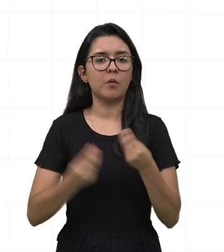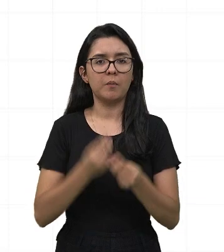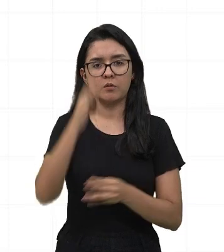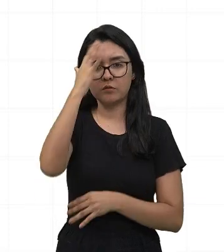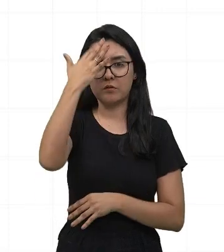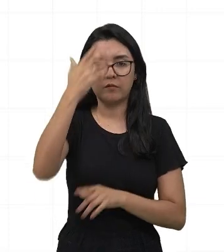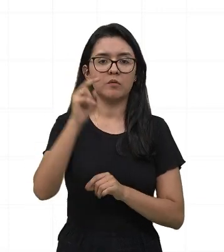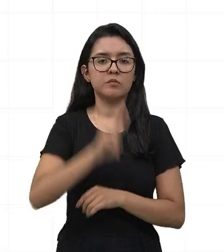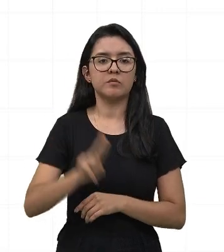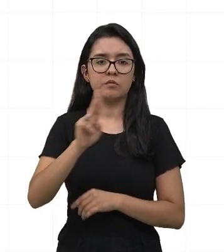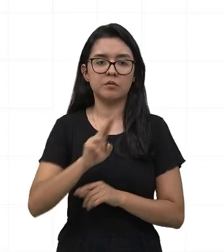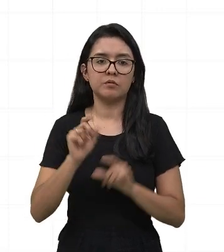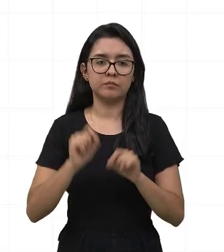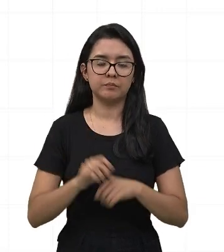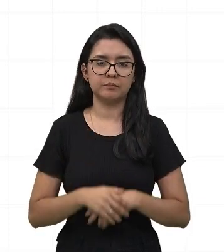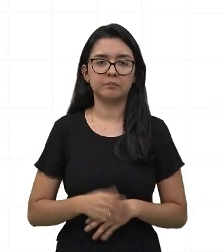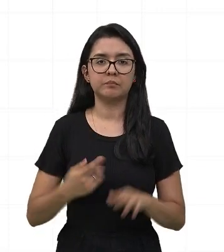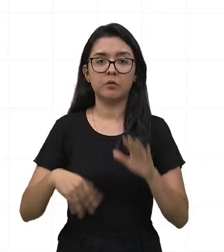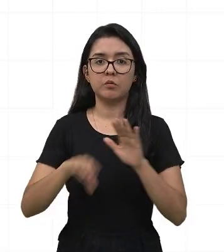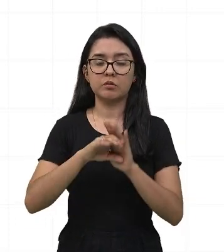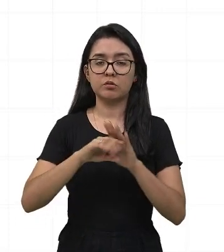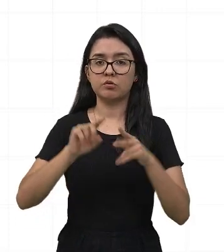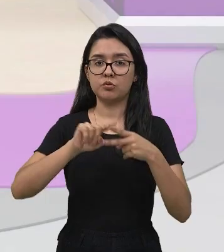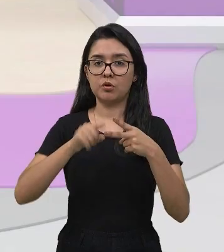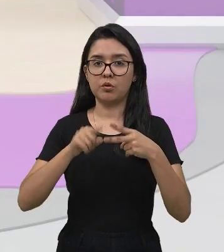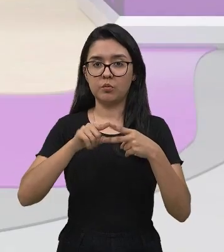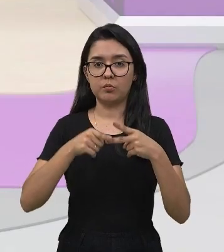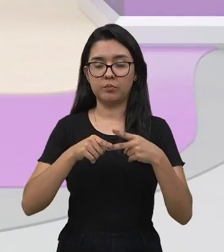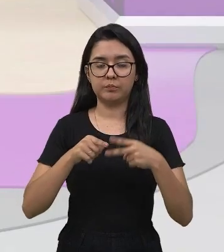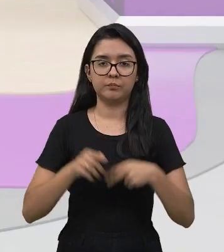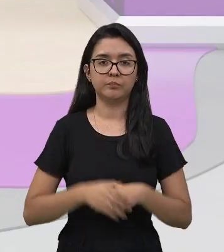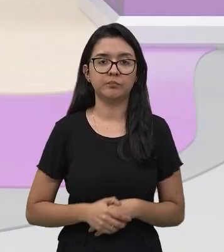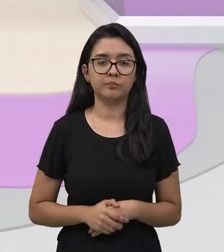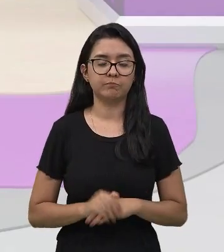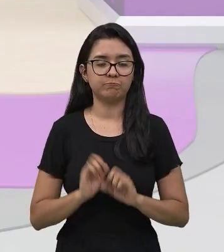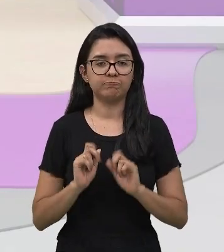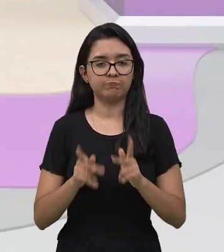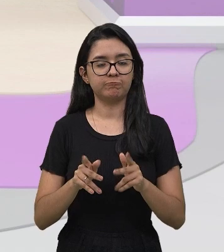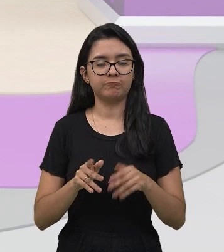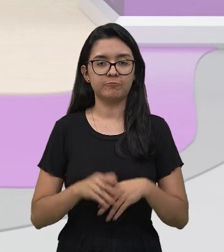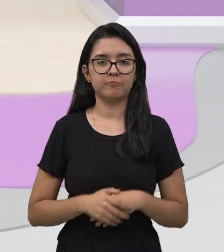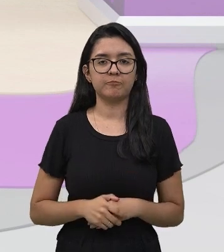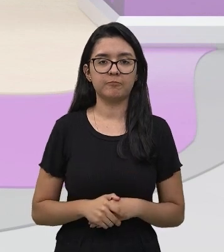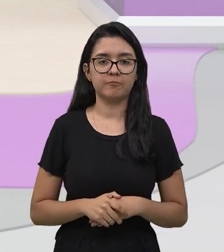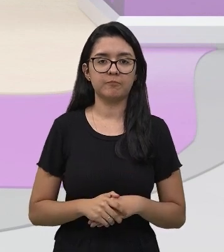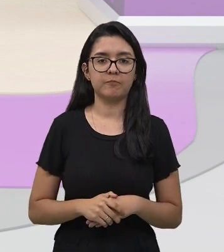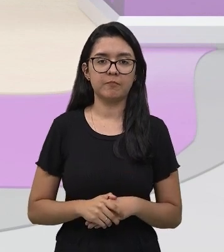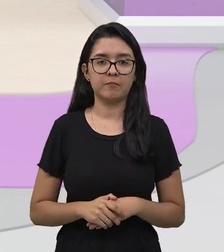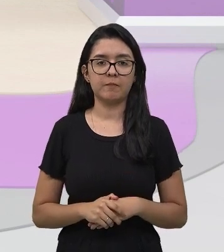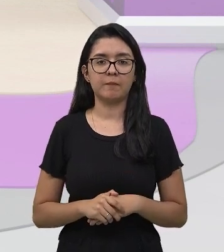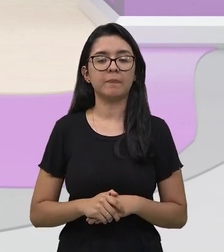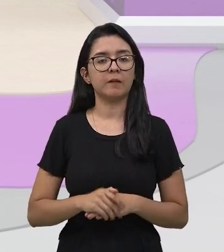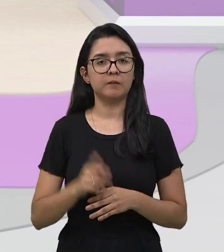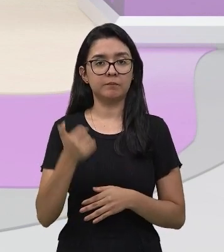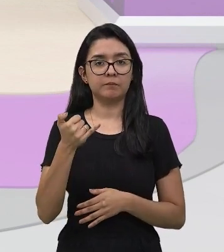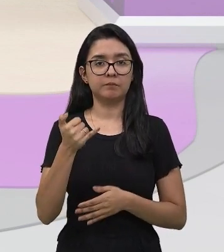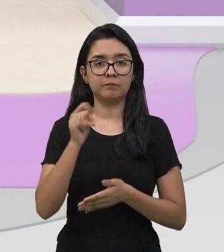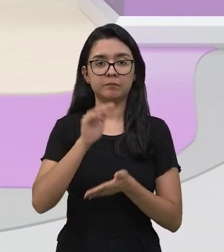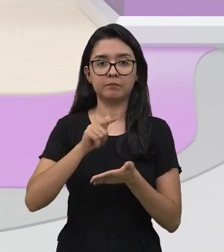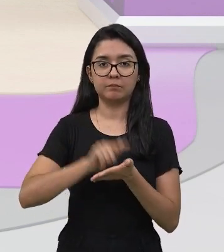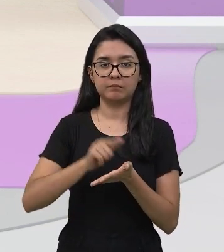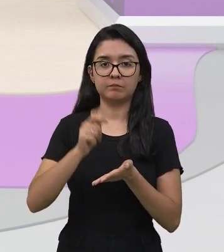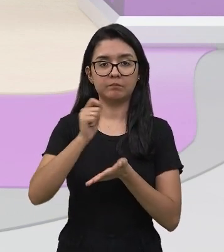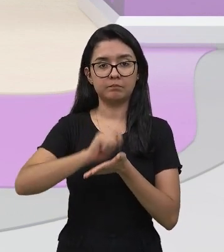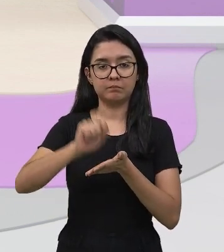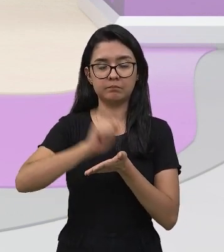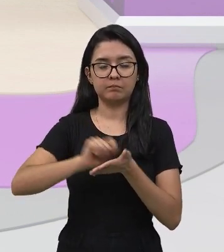problemas utilizando a noção de ângulos. Muito bem, alunos. Caneta e papel na mão